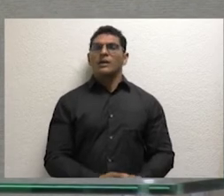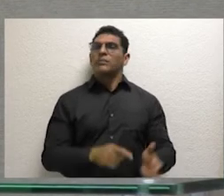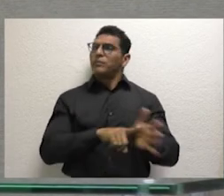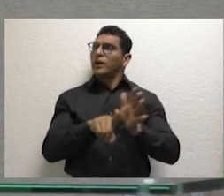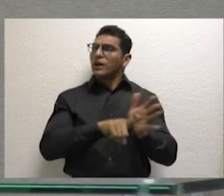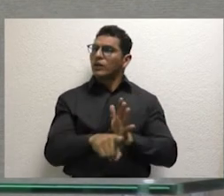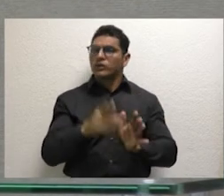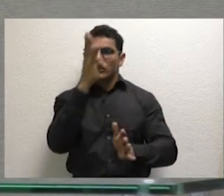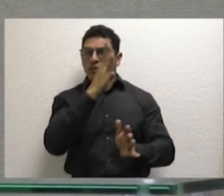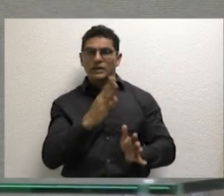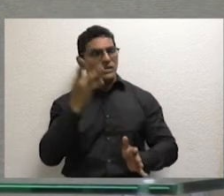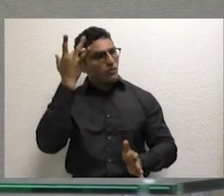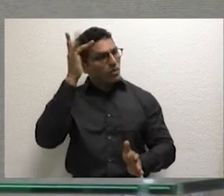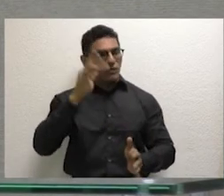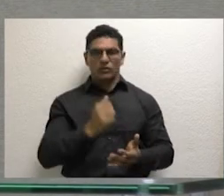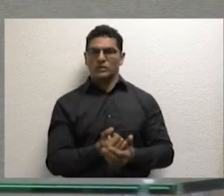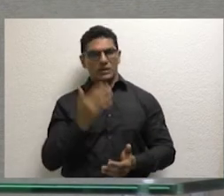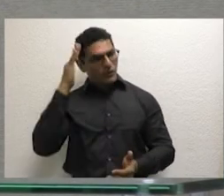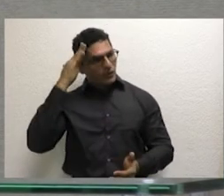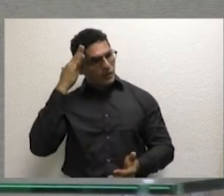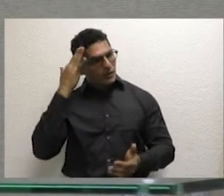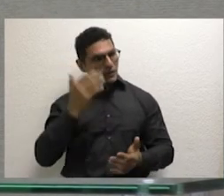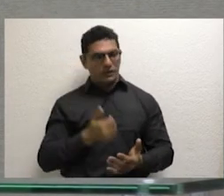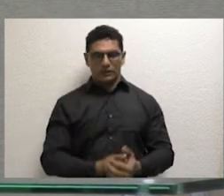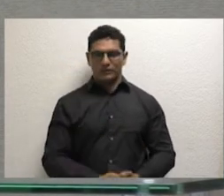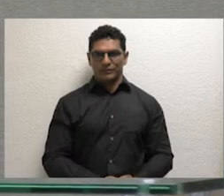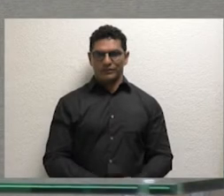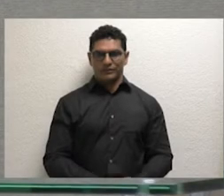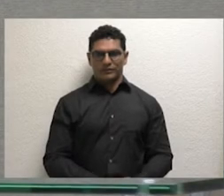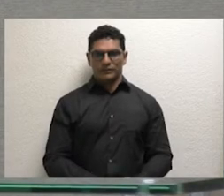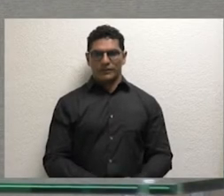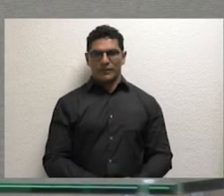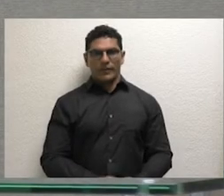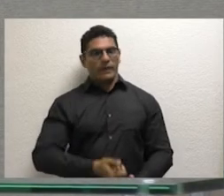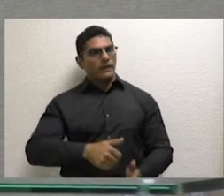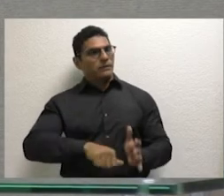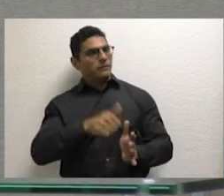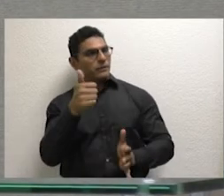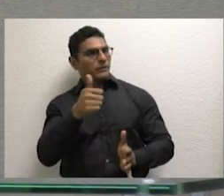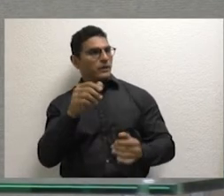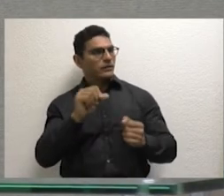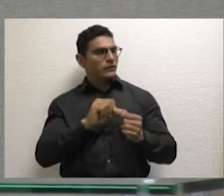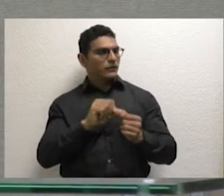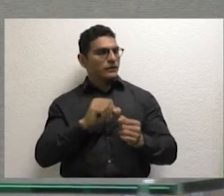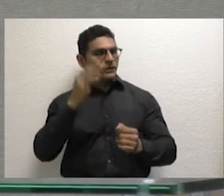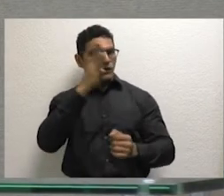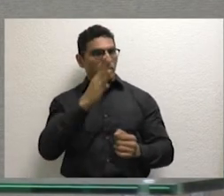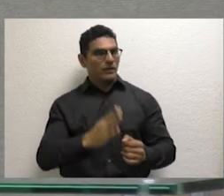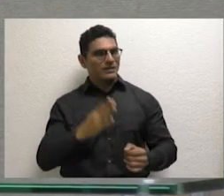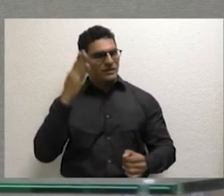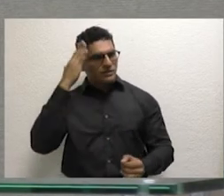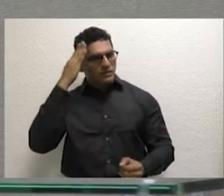talvez agora a gente consiga fazer com que o Brasil entenda primeiro